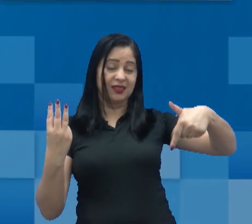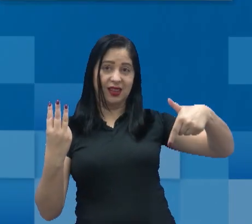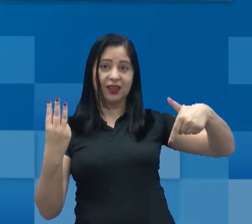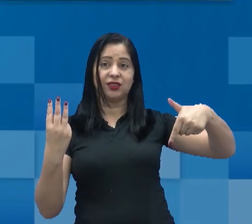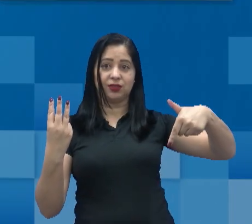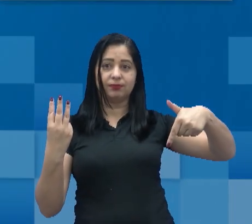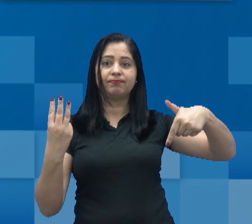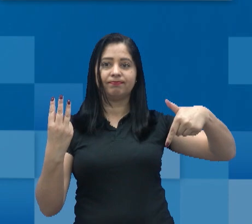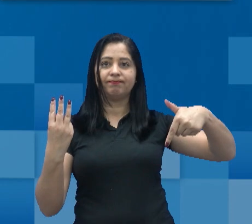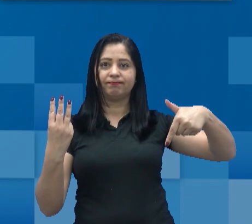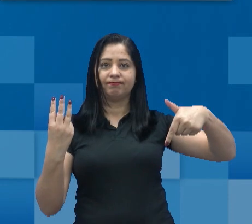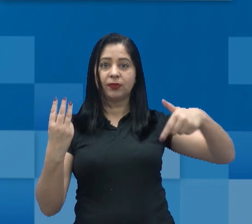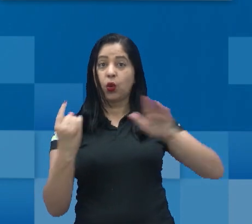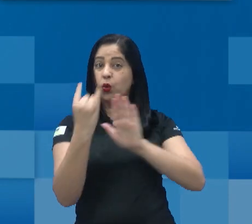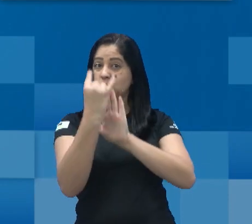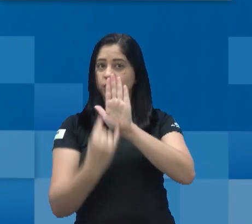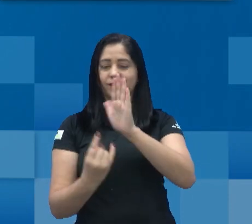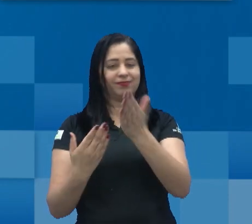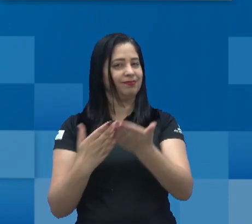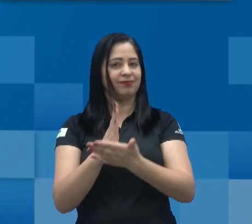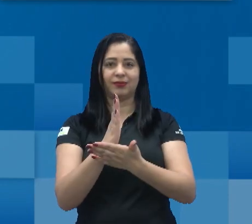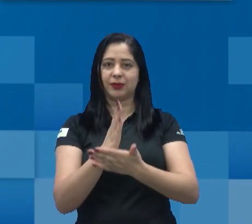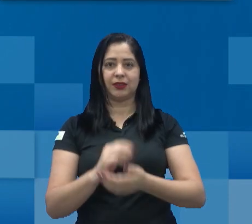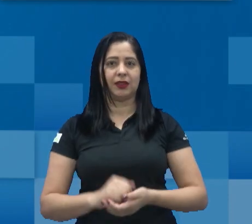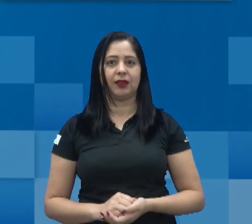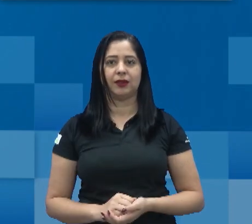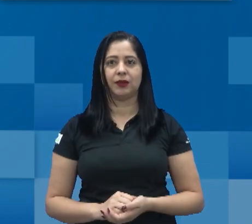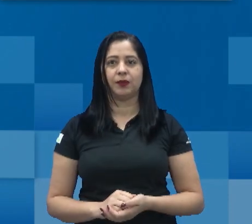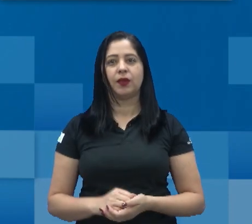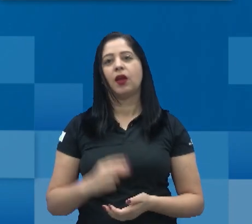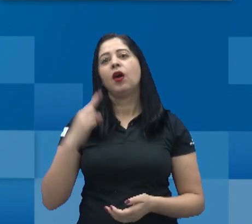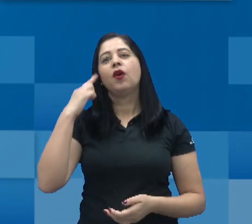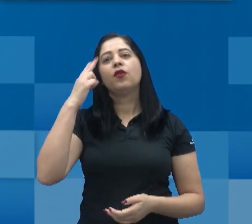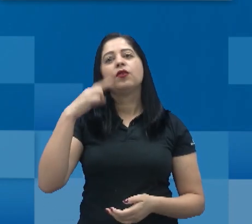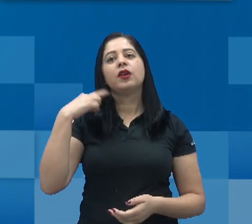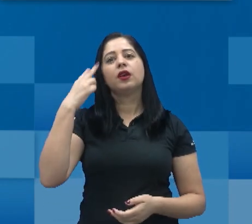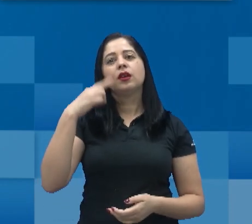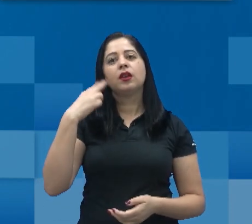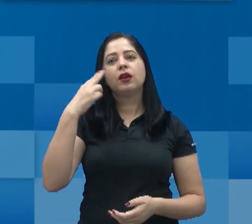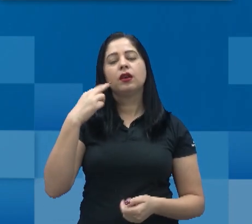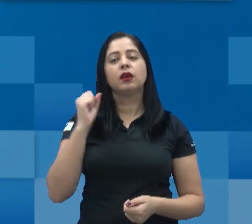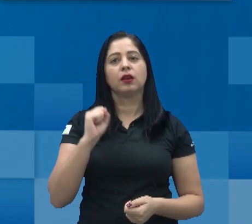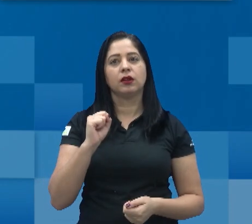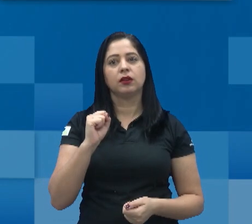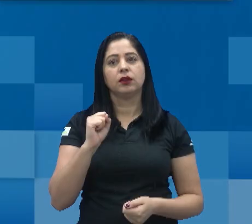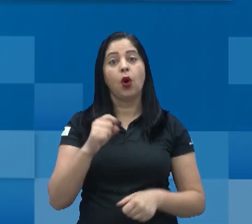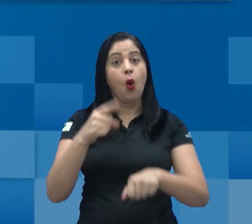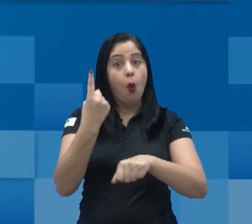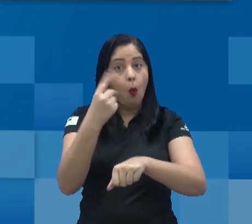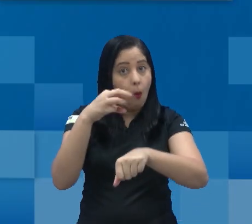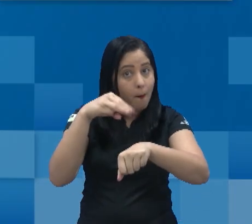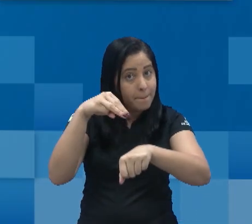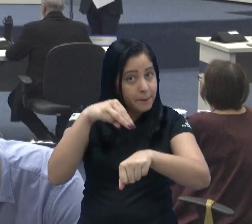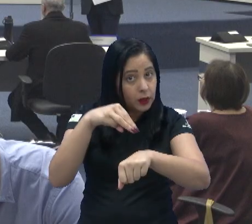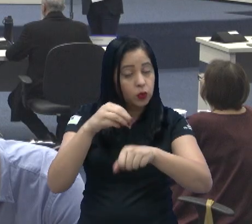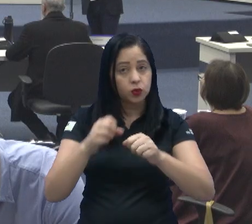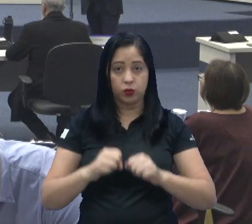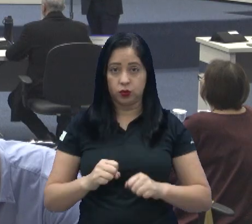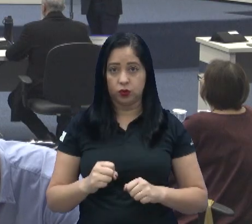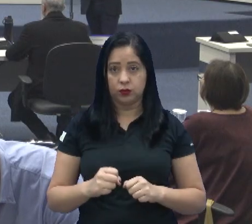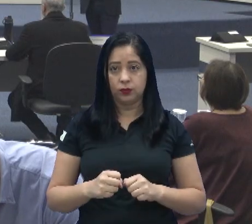votos contrários, o requerimento está rejeitado. Justificativa de votação, vereador. Lembrando, é por tempo de 1 minuto. Ok,